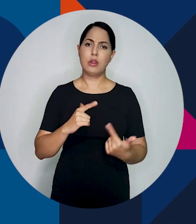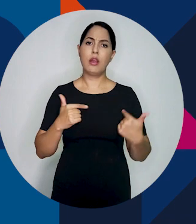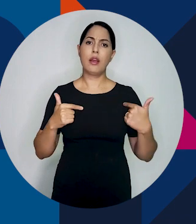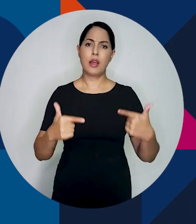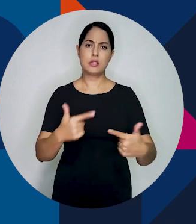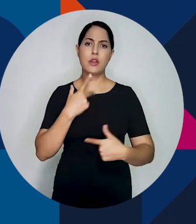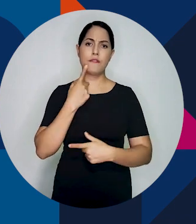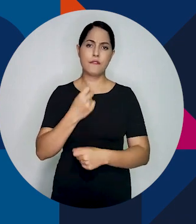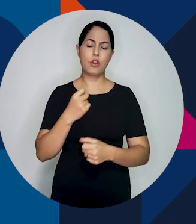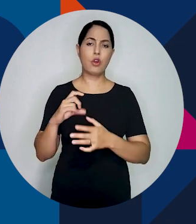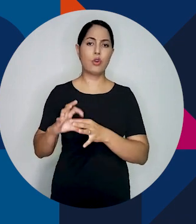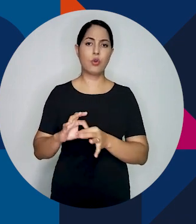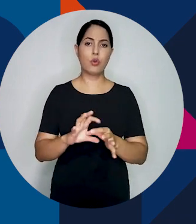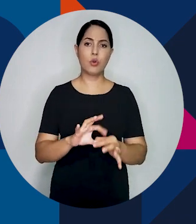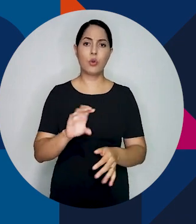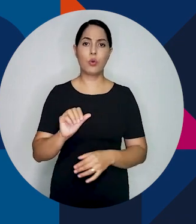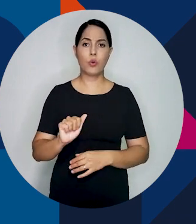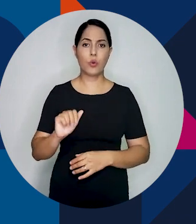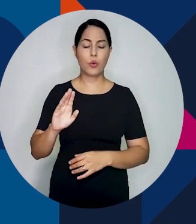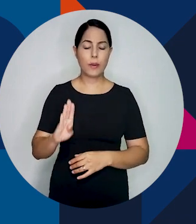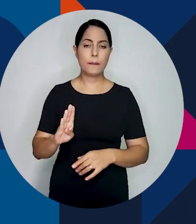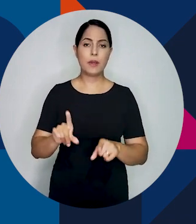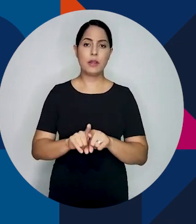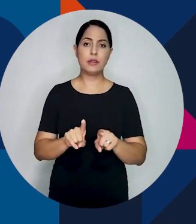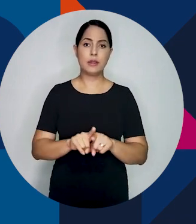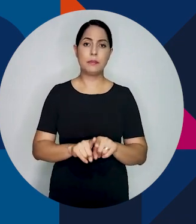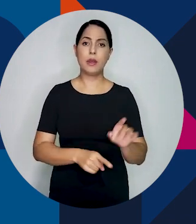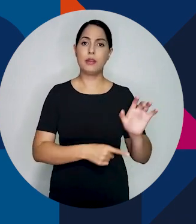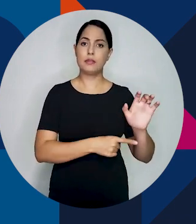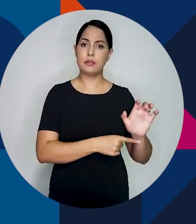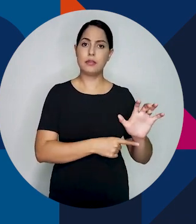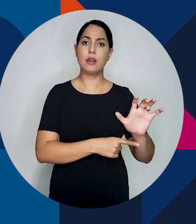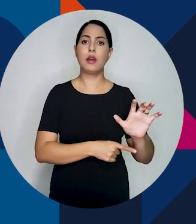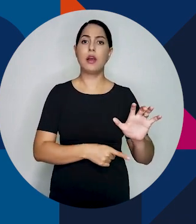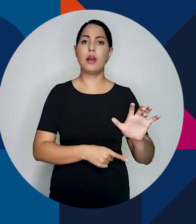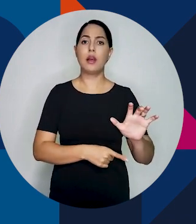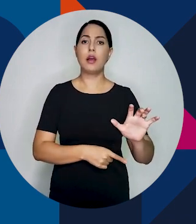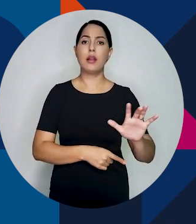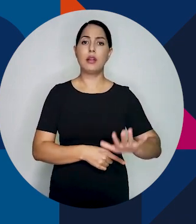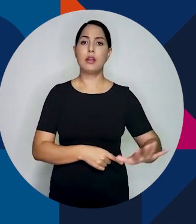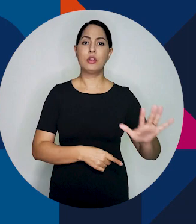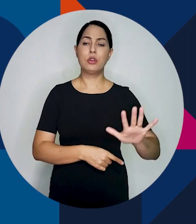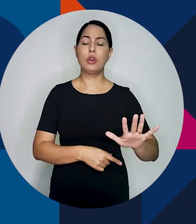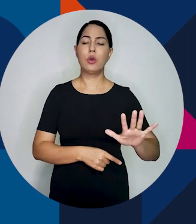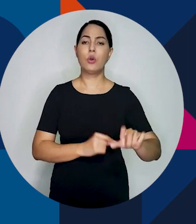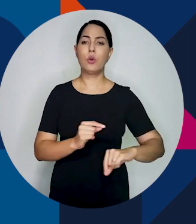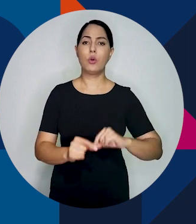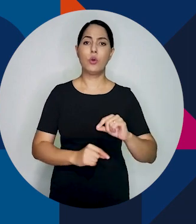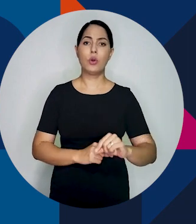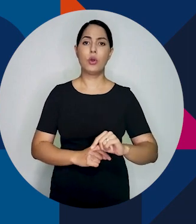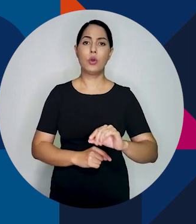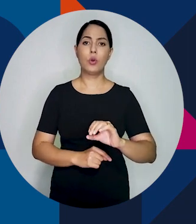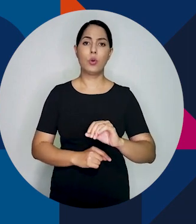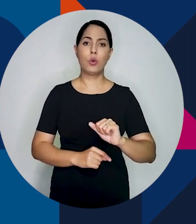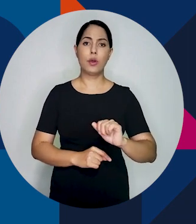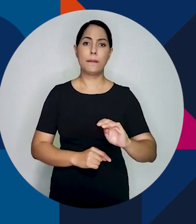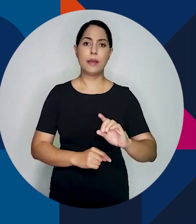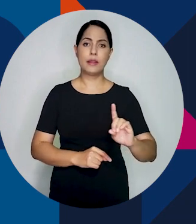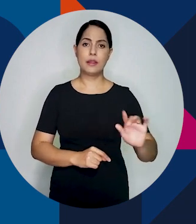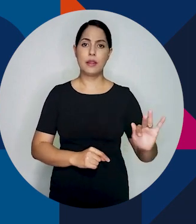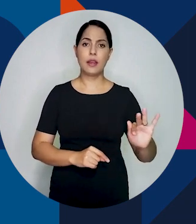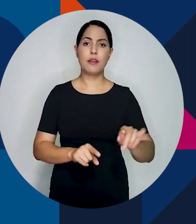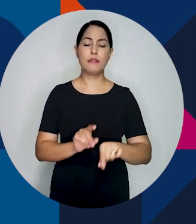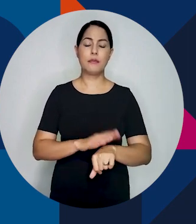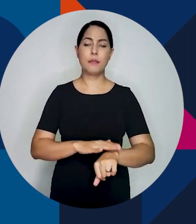ação muito forte por parte do Conselho Federal e da seccional do Distrito Federal, com o intuito de garantir, nesse